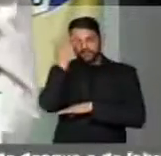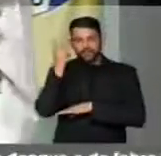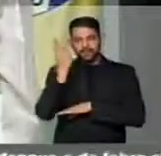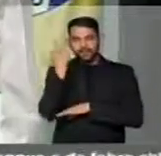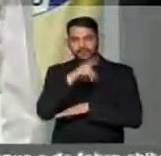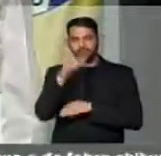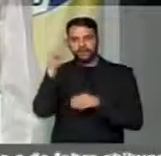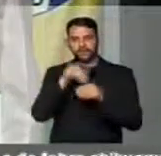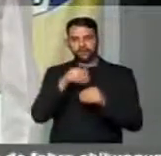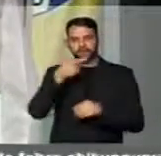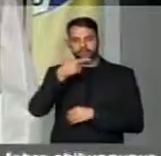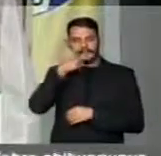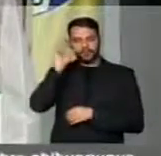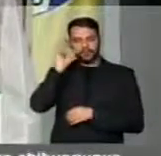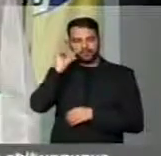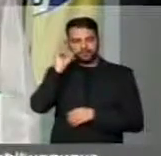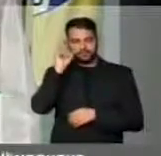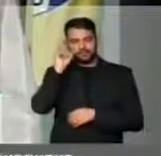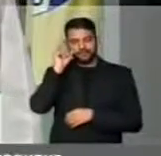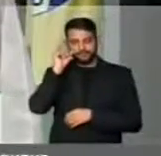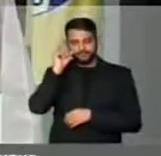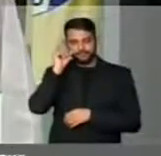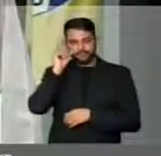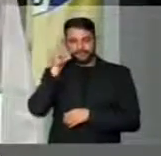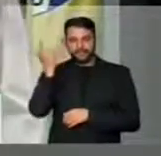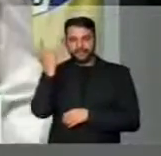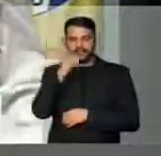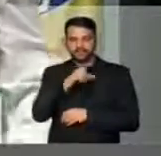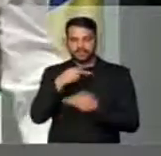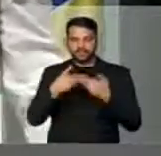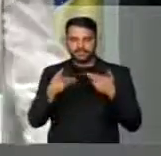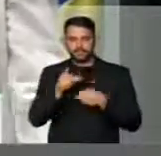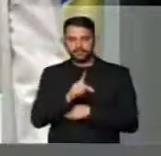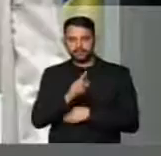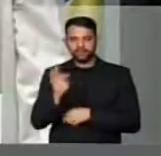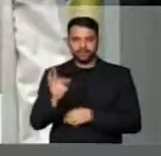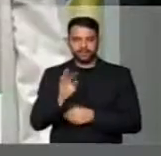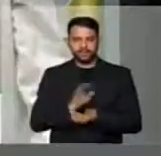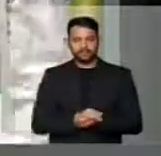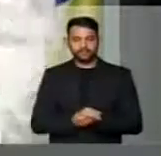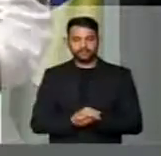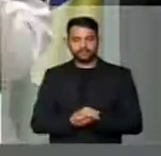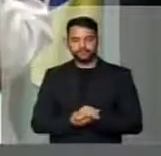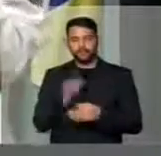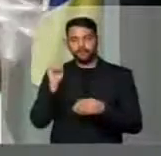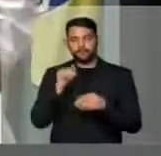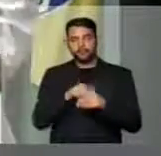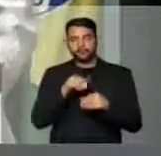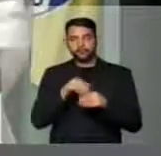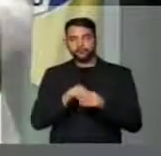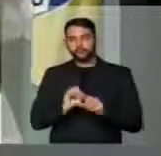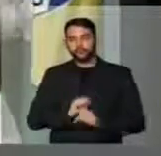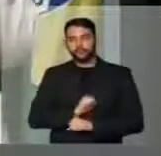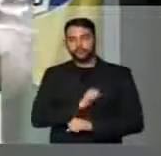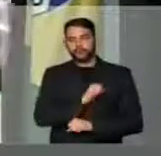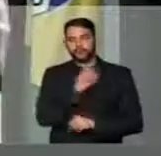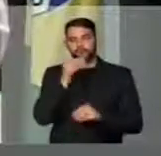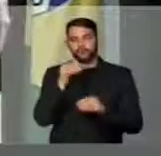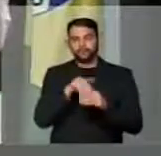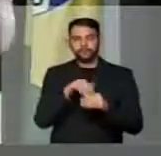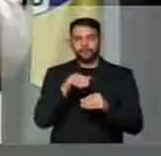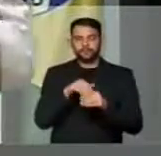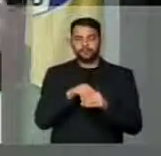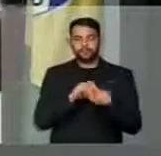eleitores ontem das candidaturas petistas. é o voto do ódio, é o